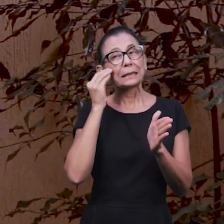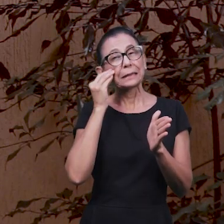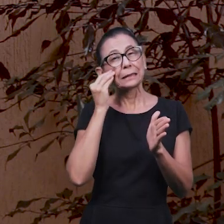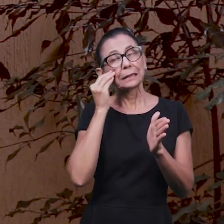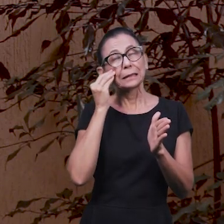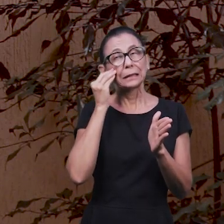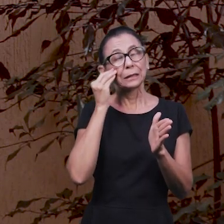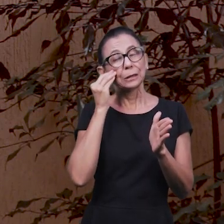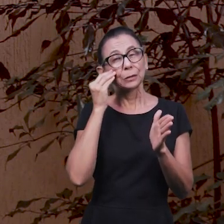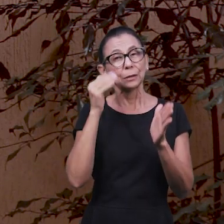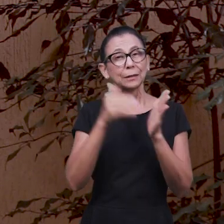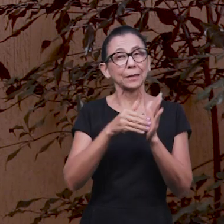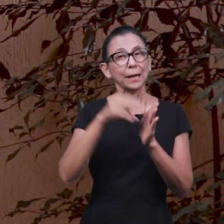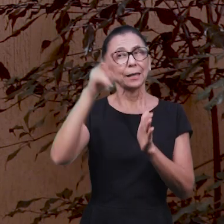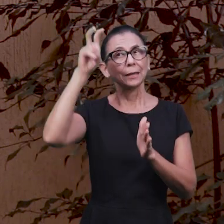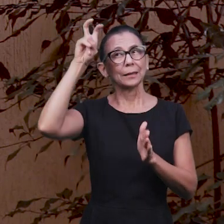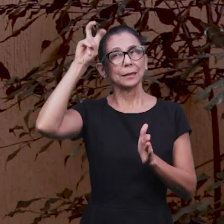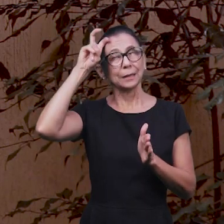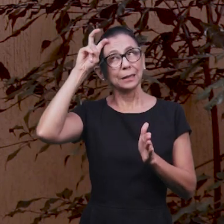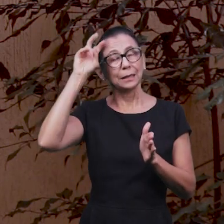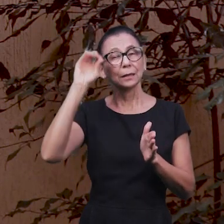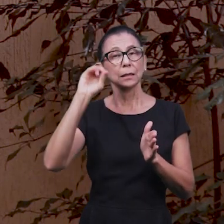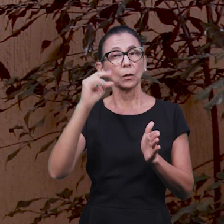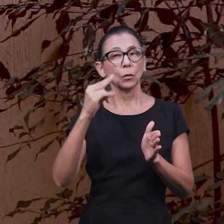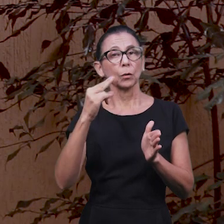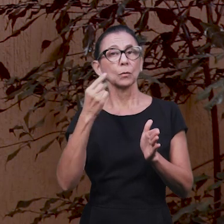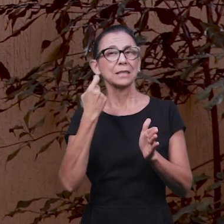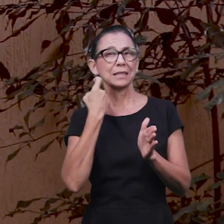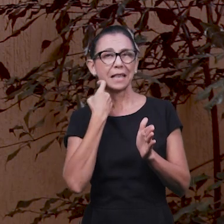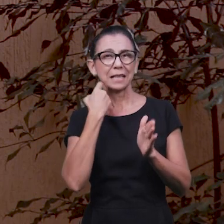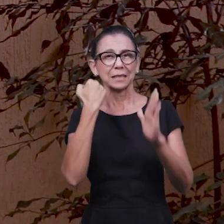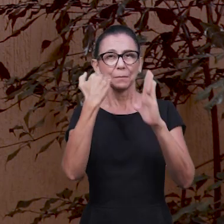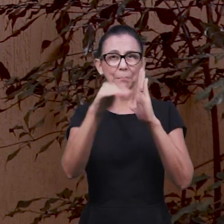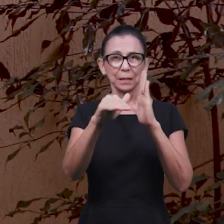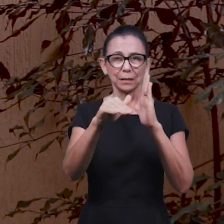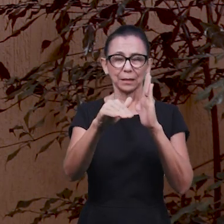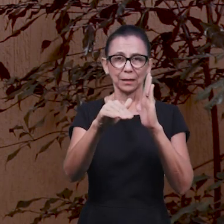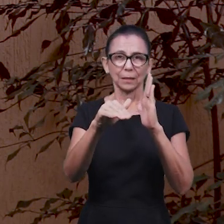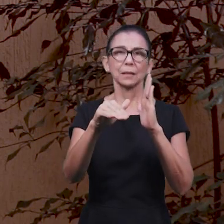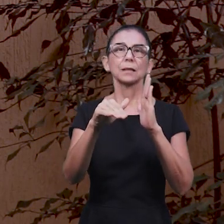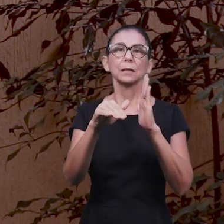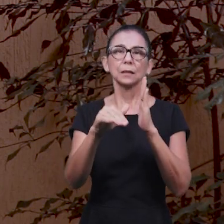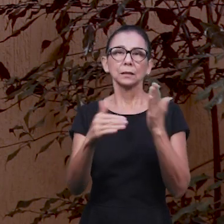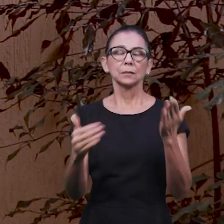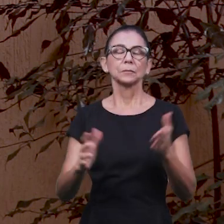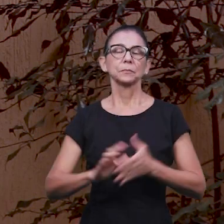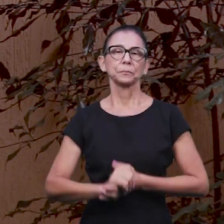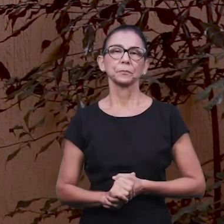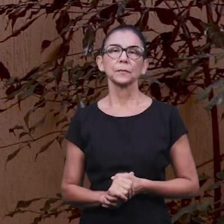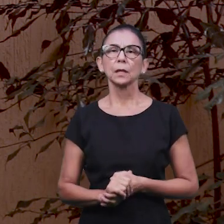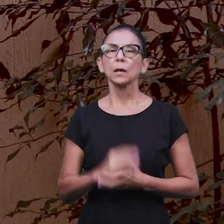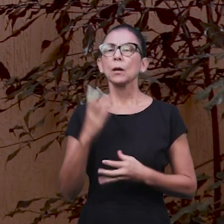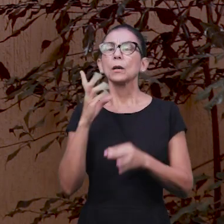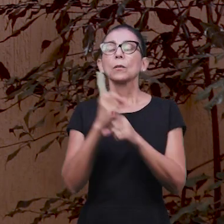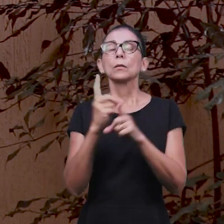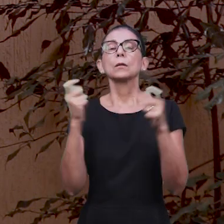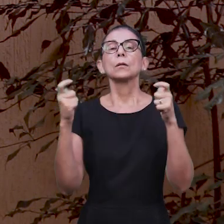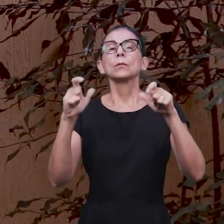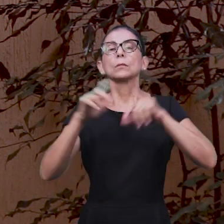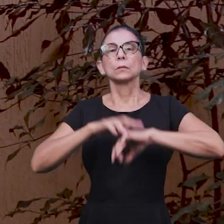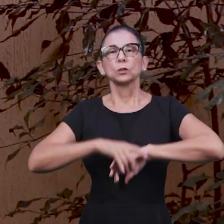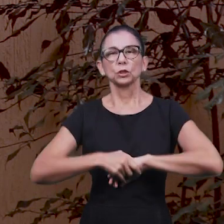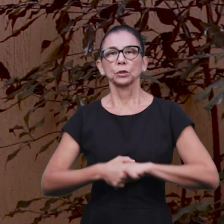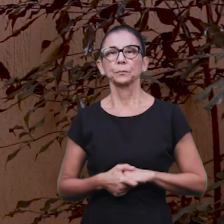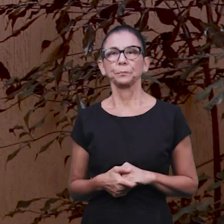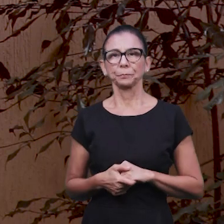quinta, mas em algumas vezes até na sexta-feira. Então esse material ele já vai estar disponível. Onde? Vocês